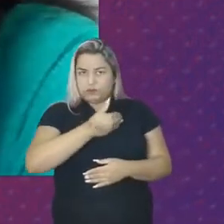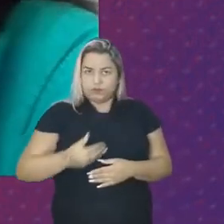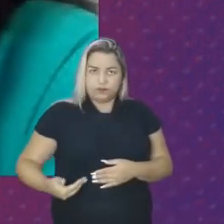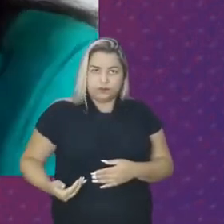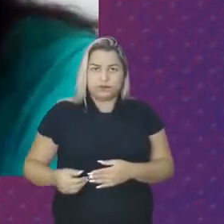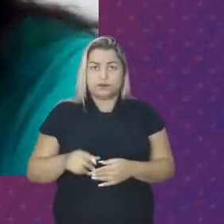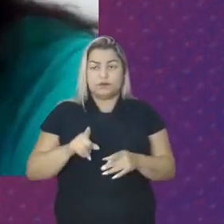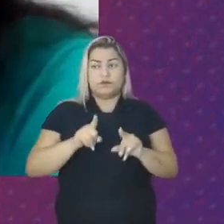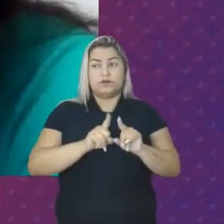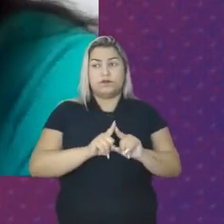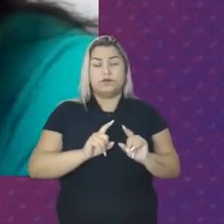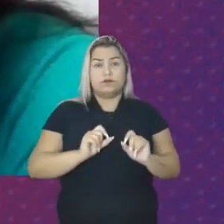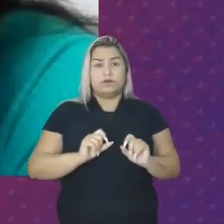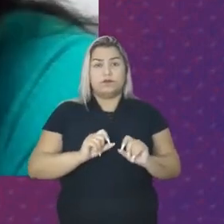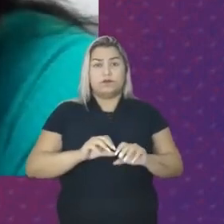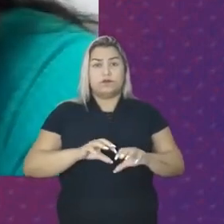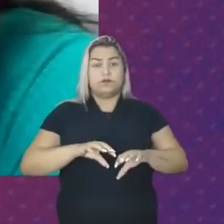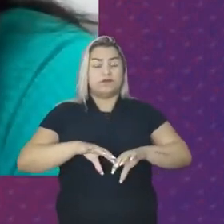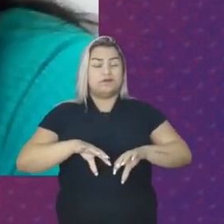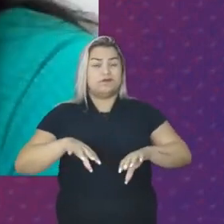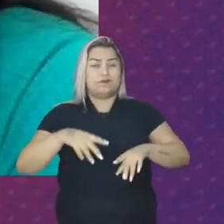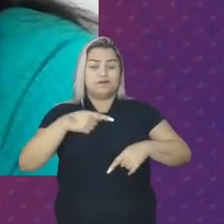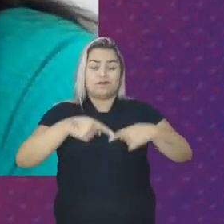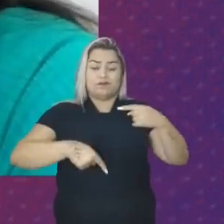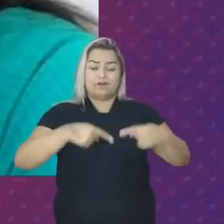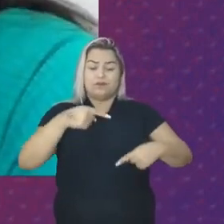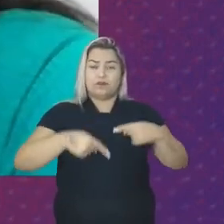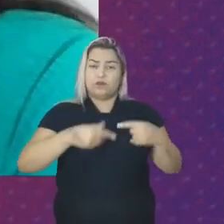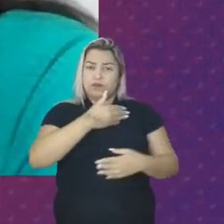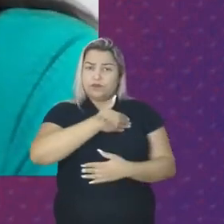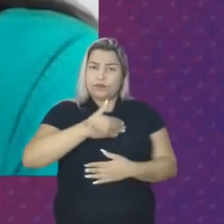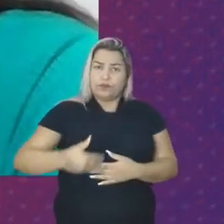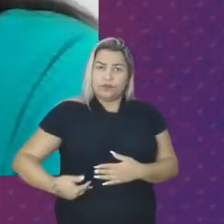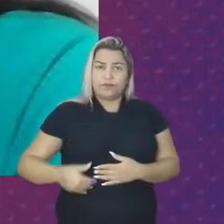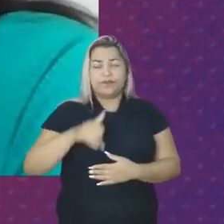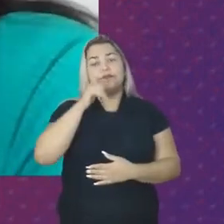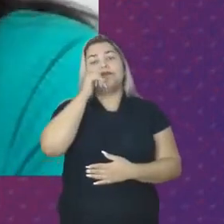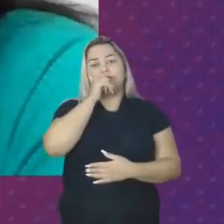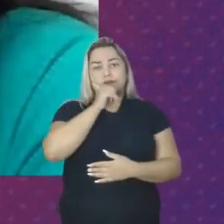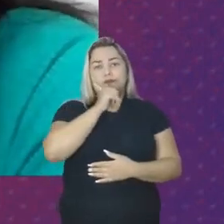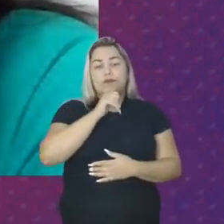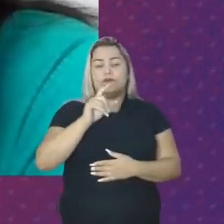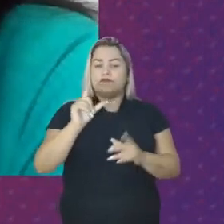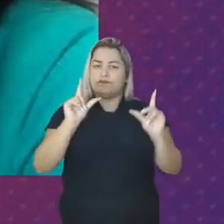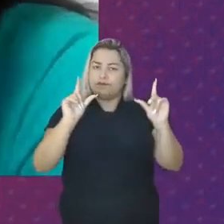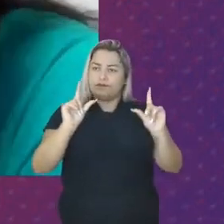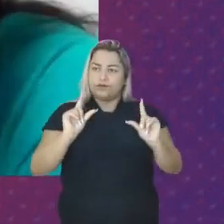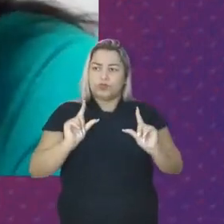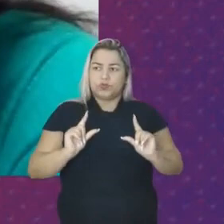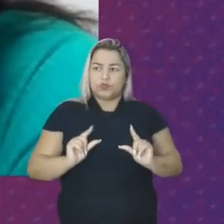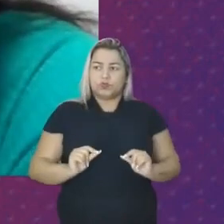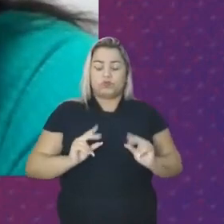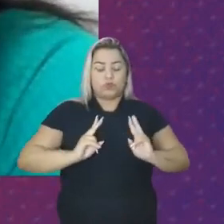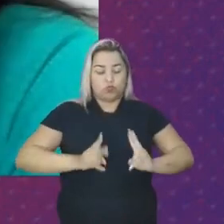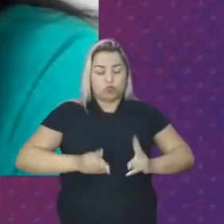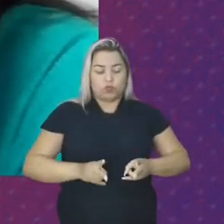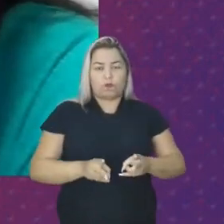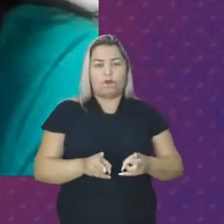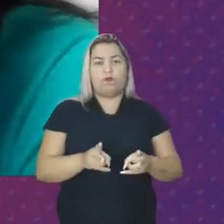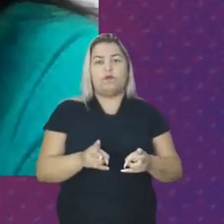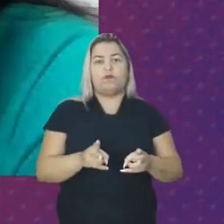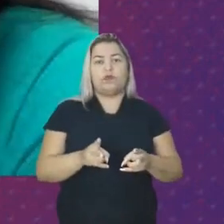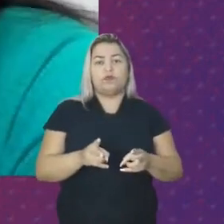a partir do sucateamento das políticas públicas, né, para as mulheres, e tem aí uma redução contínua,